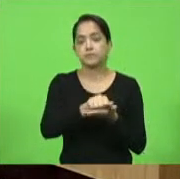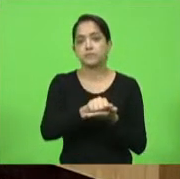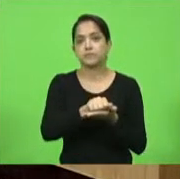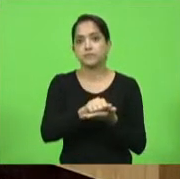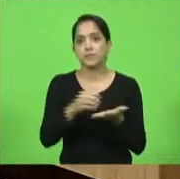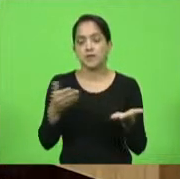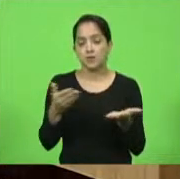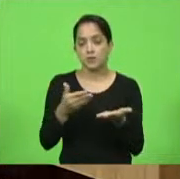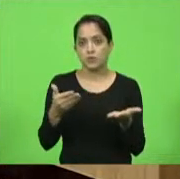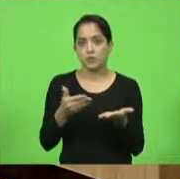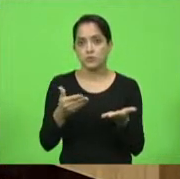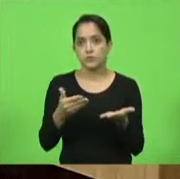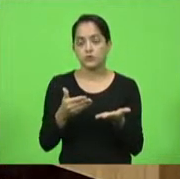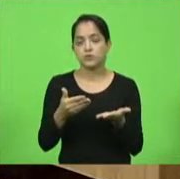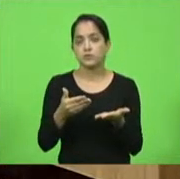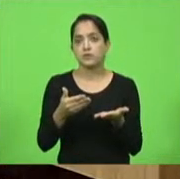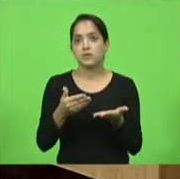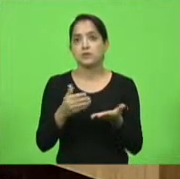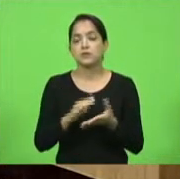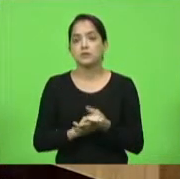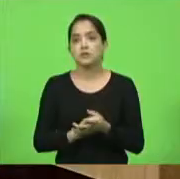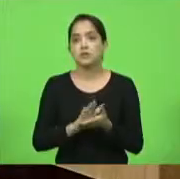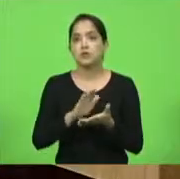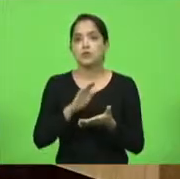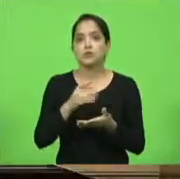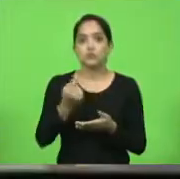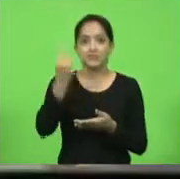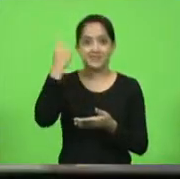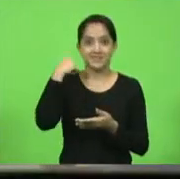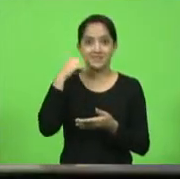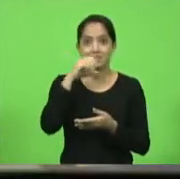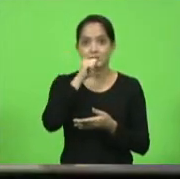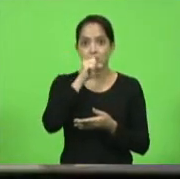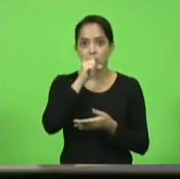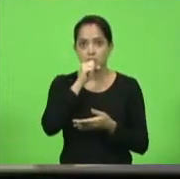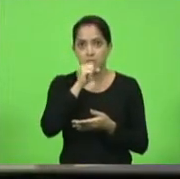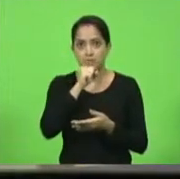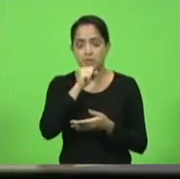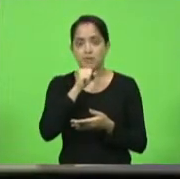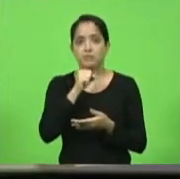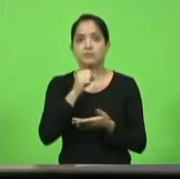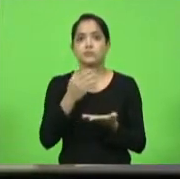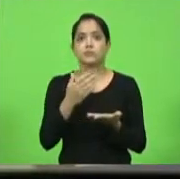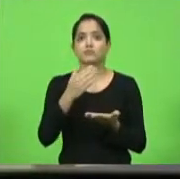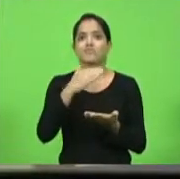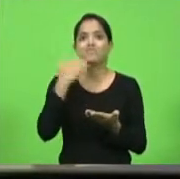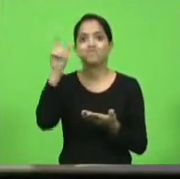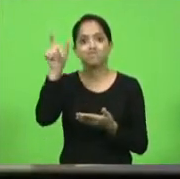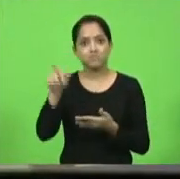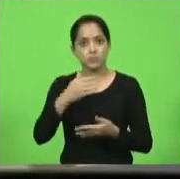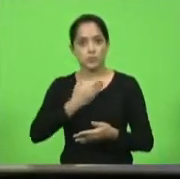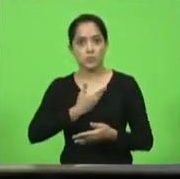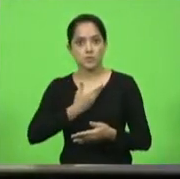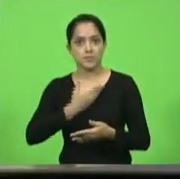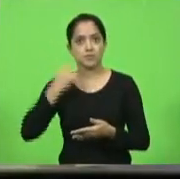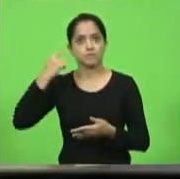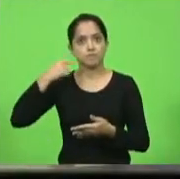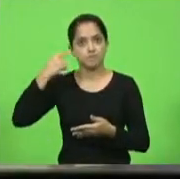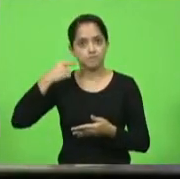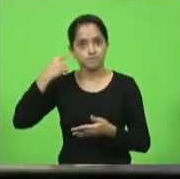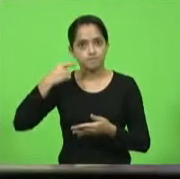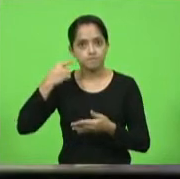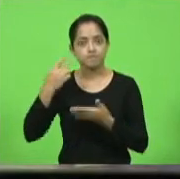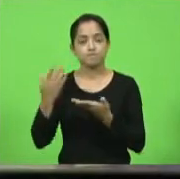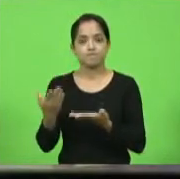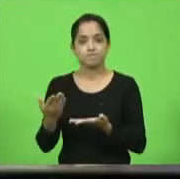Casa Legislativa, porque no último sábado perdemos um grande companheiro, amigo, colega advogado, doutor Benjamin